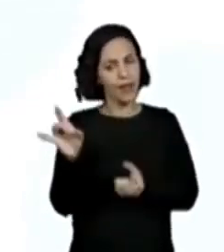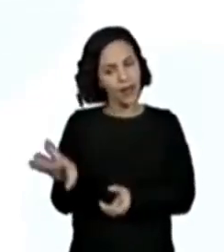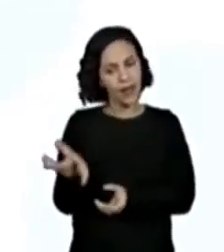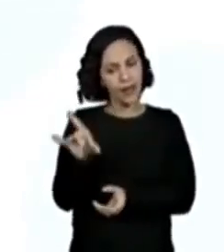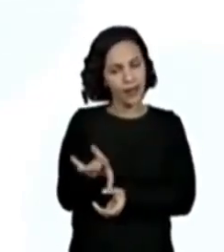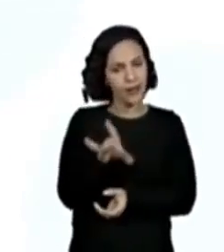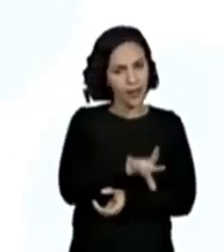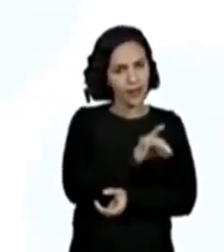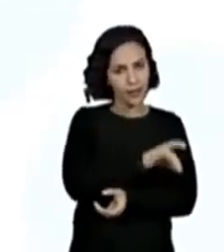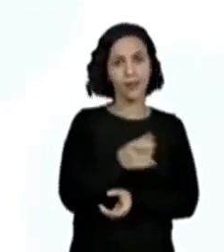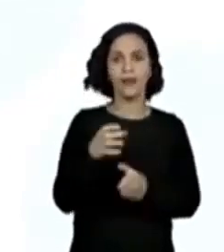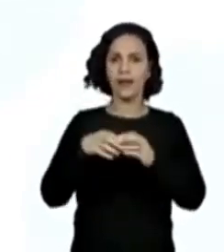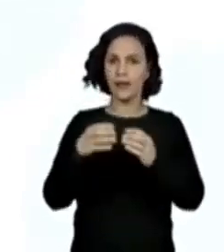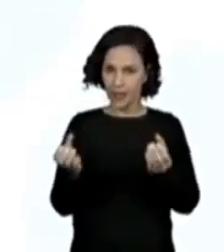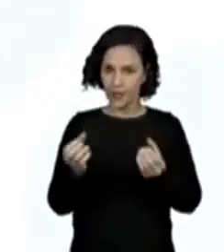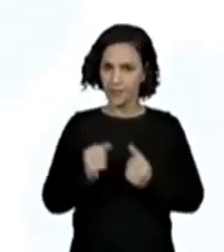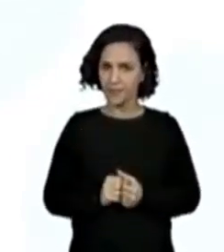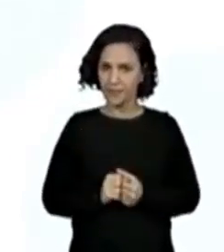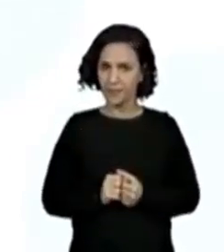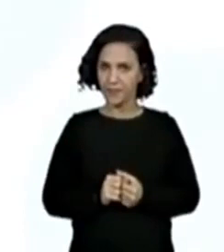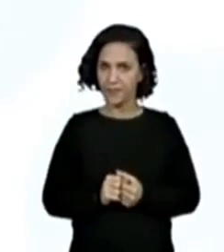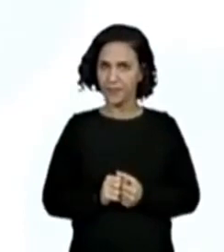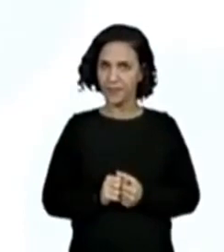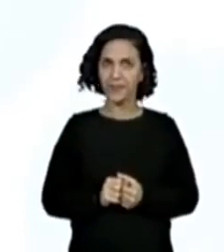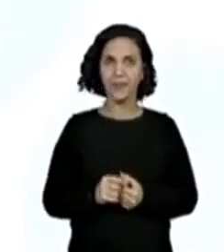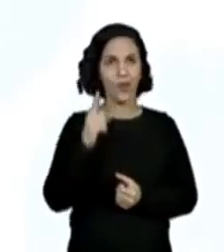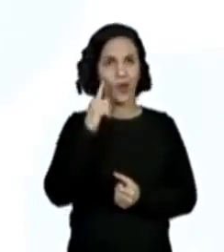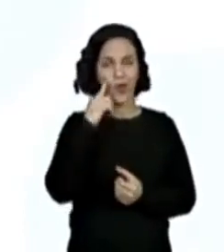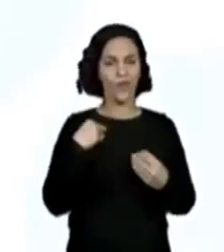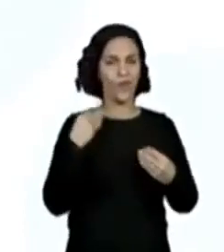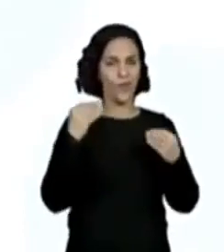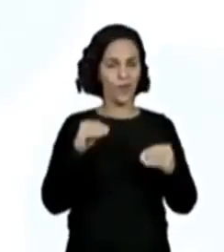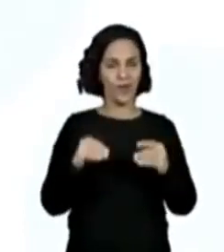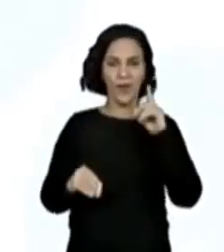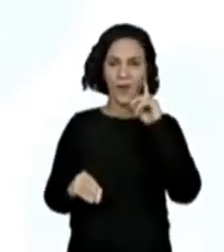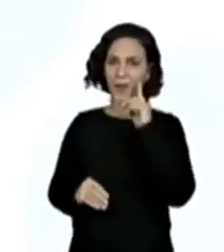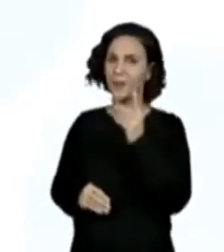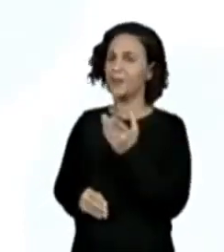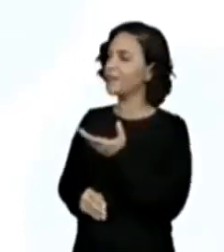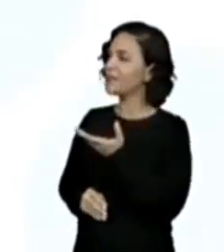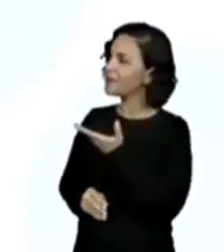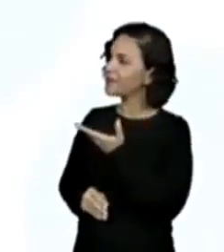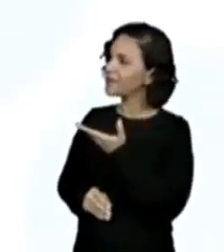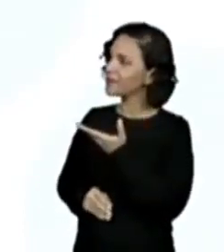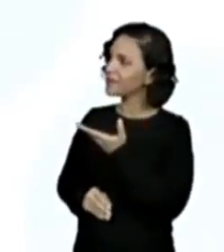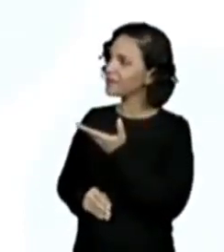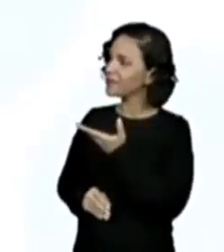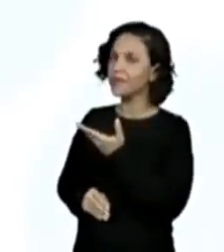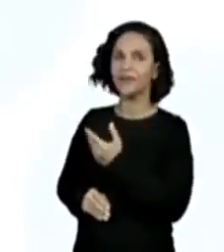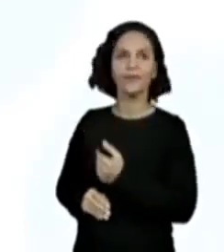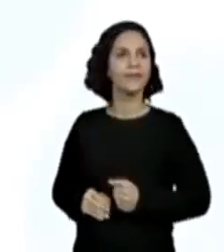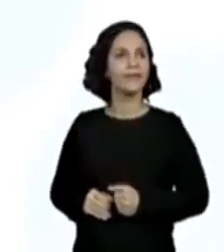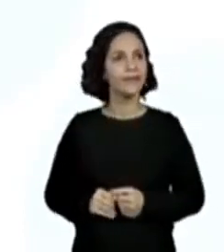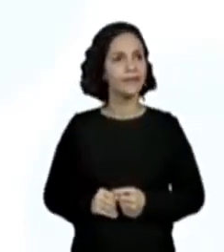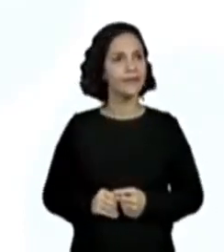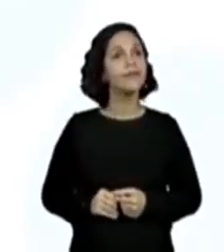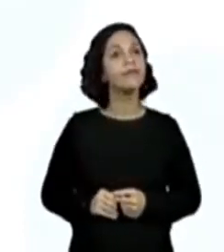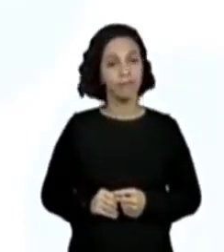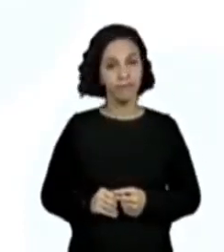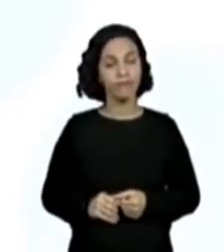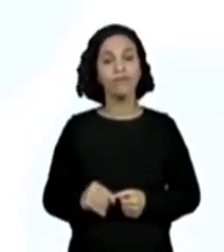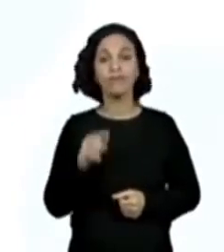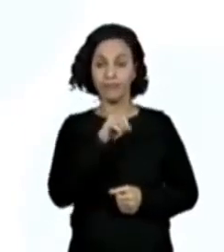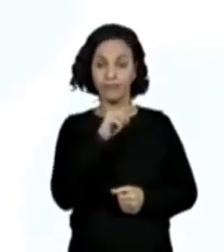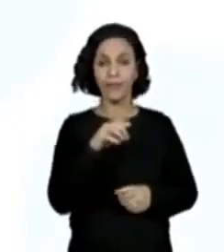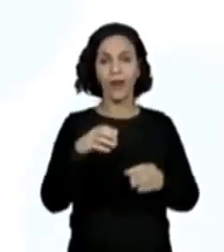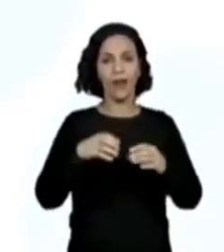de caquis. Agora vou colocar aqui a embalagem de caqui para vocês darem uma olhada. Aí está a embalagem